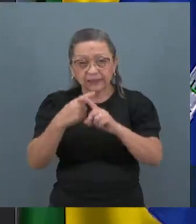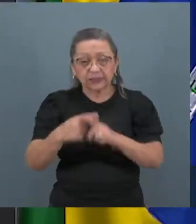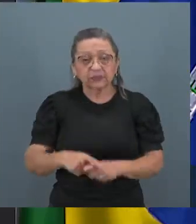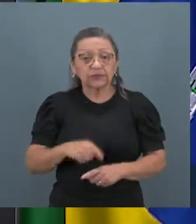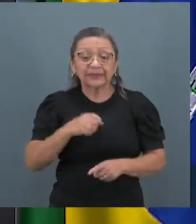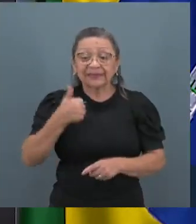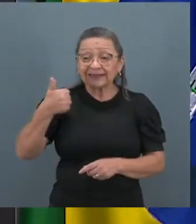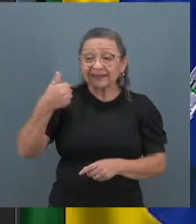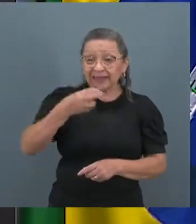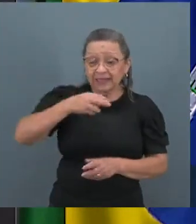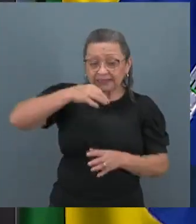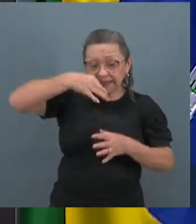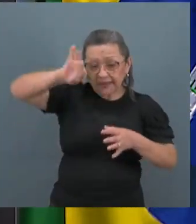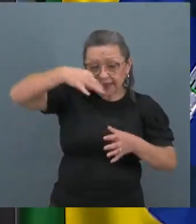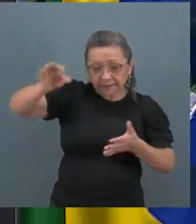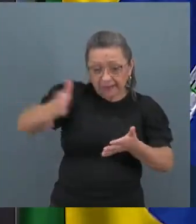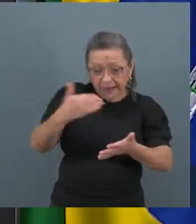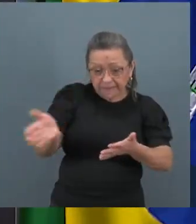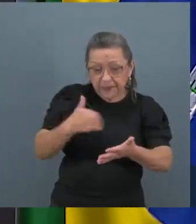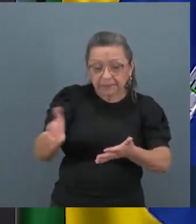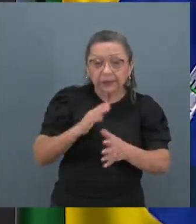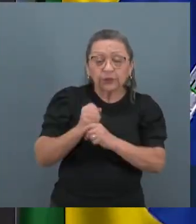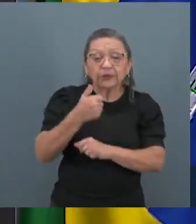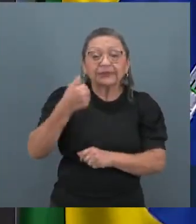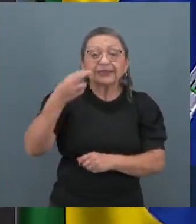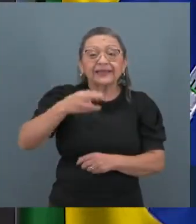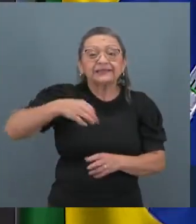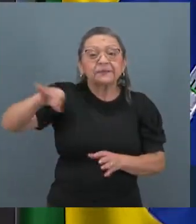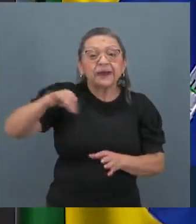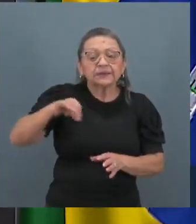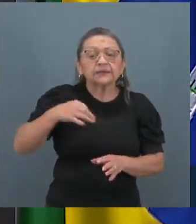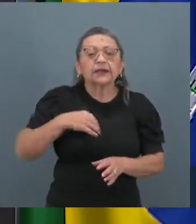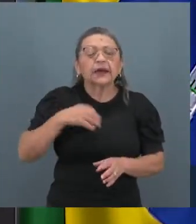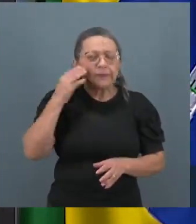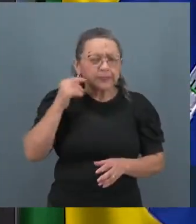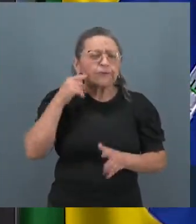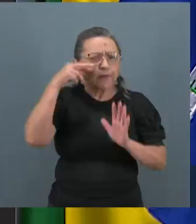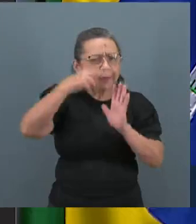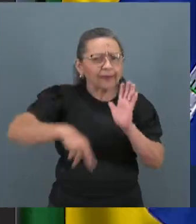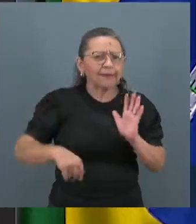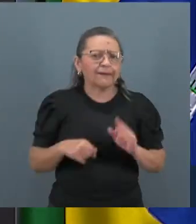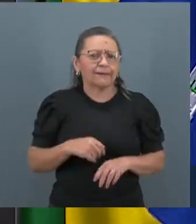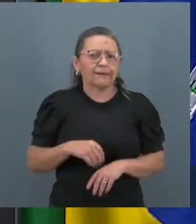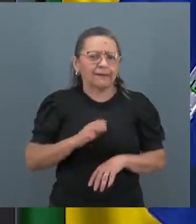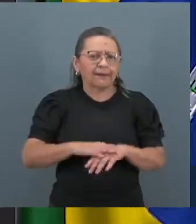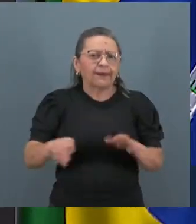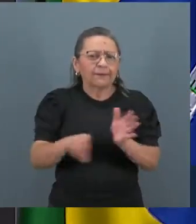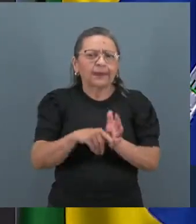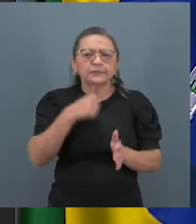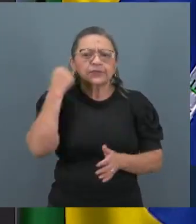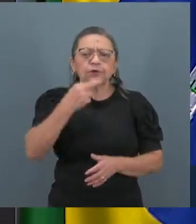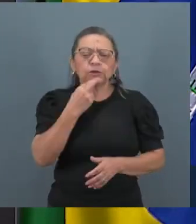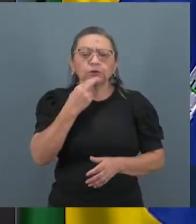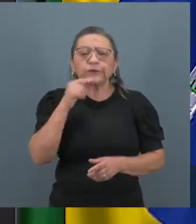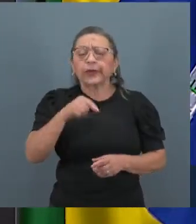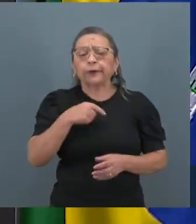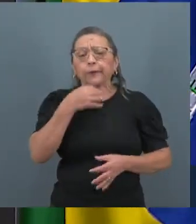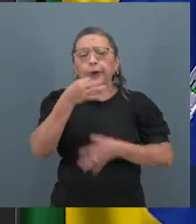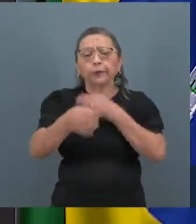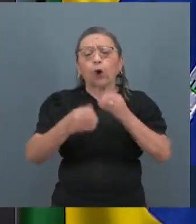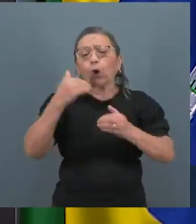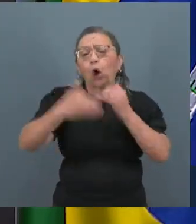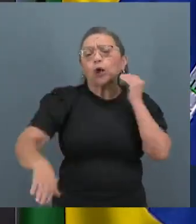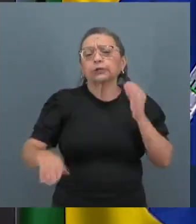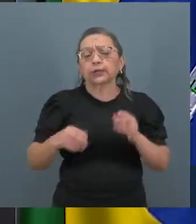vou ler uns pontos que estão mais atuais do que nunca, do próprio senador Randolph, contra o jogo de